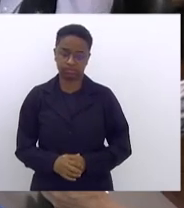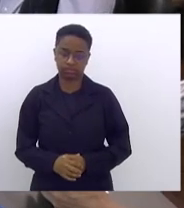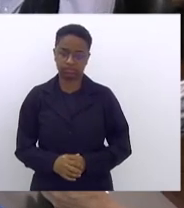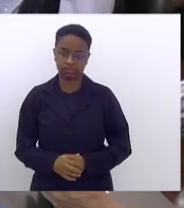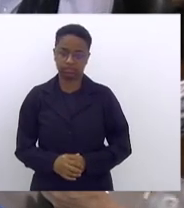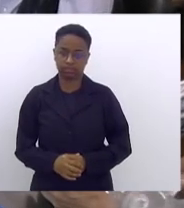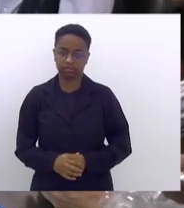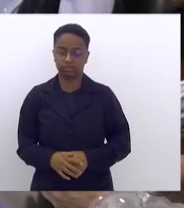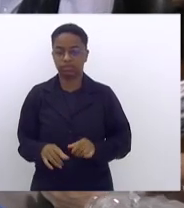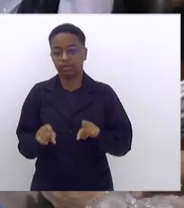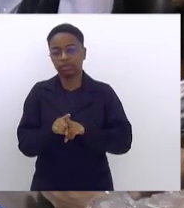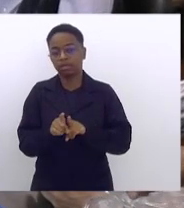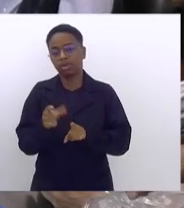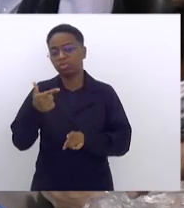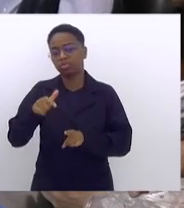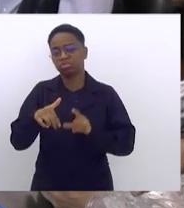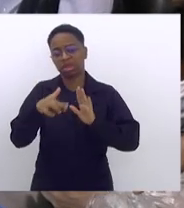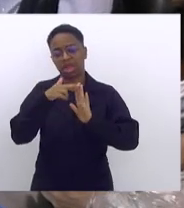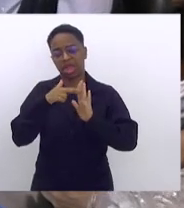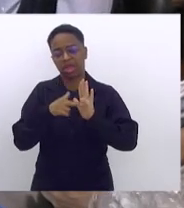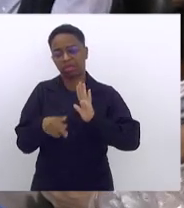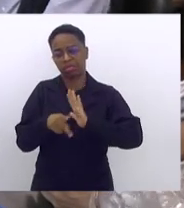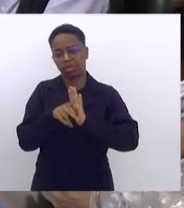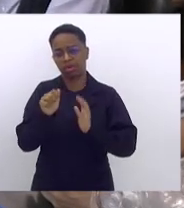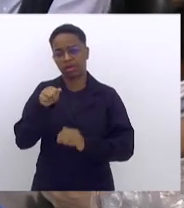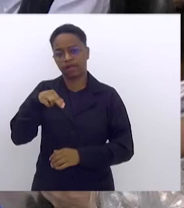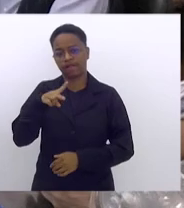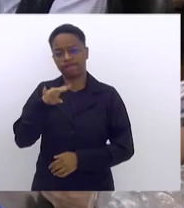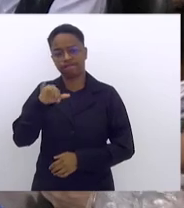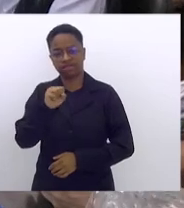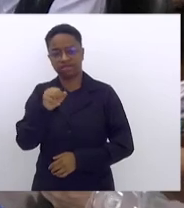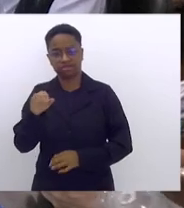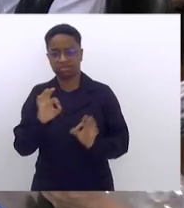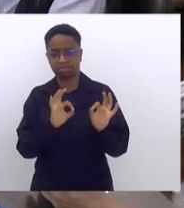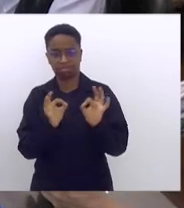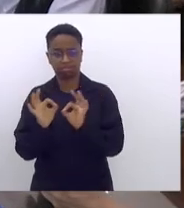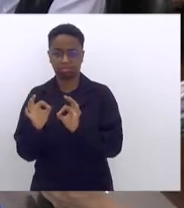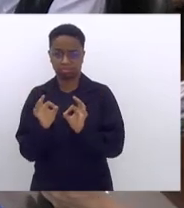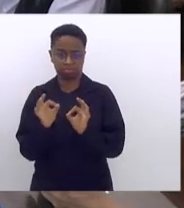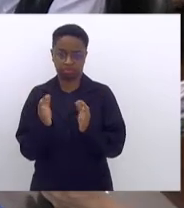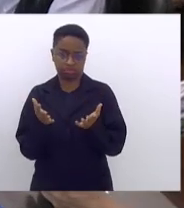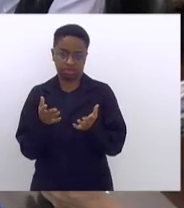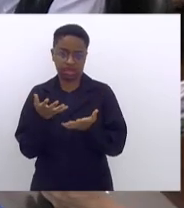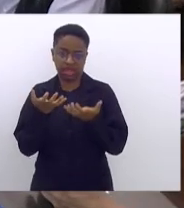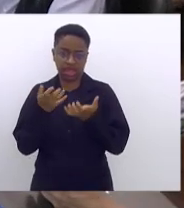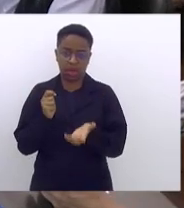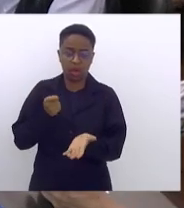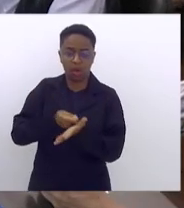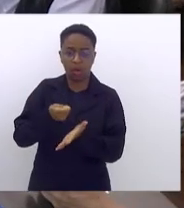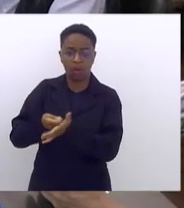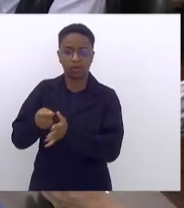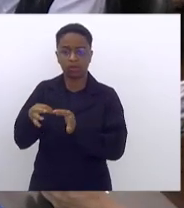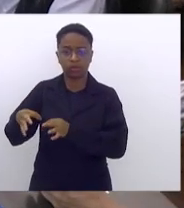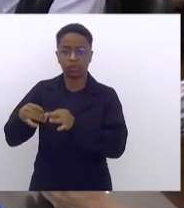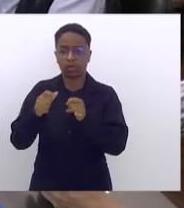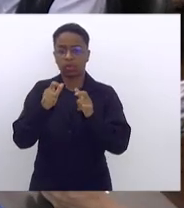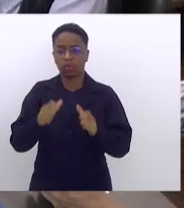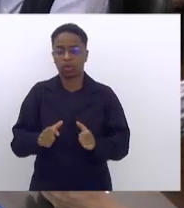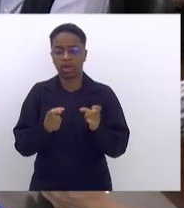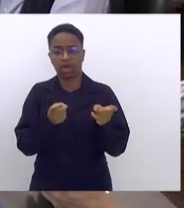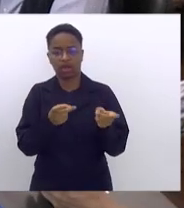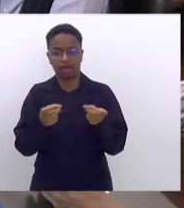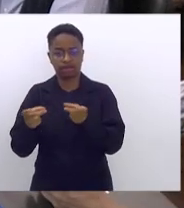E não há nenhuma normativa da Anvisa nesse sentido, da vigilância. É querer impor a todos os ambientes